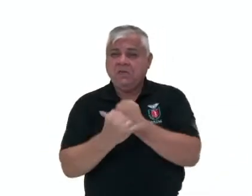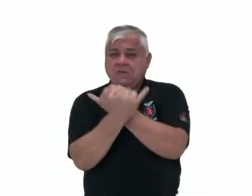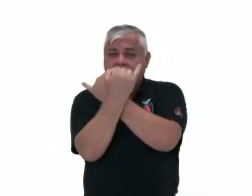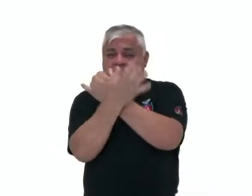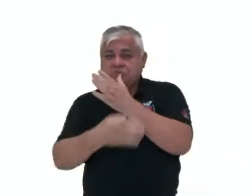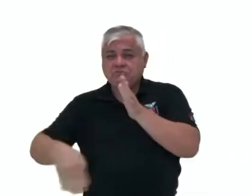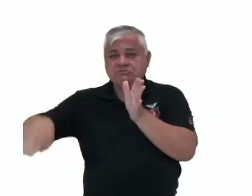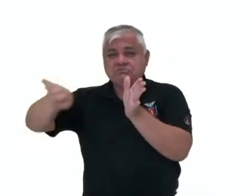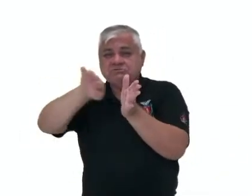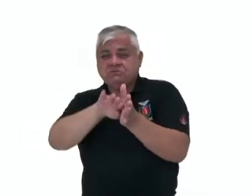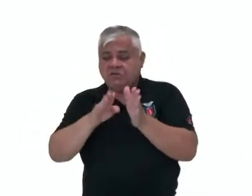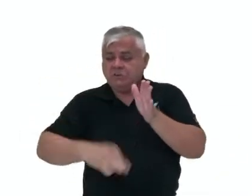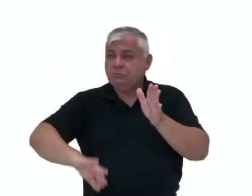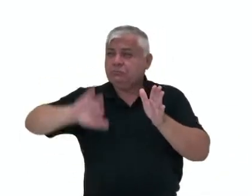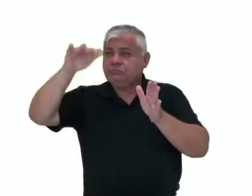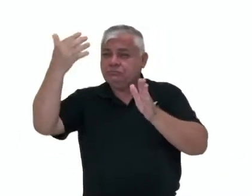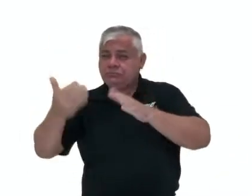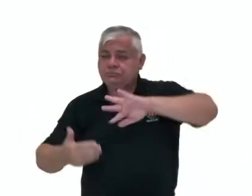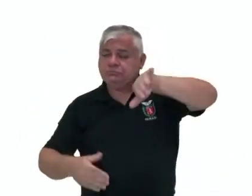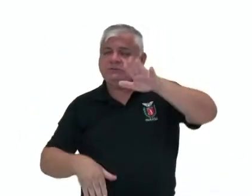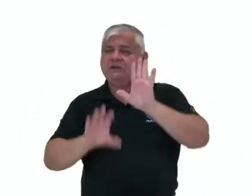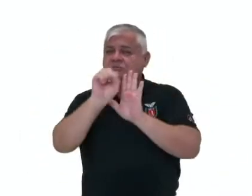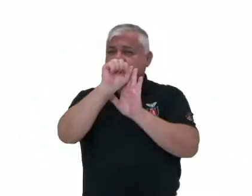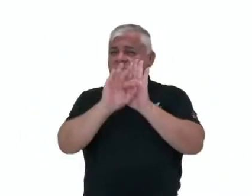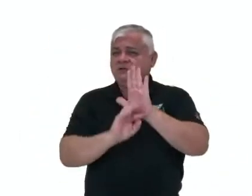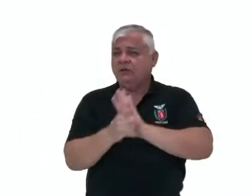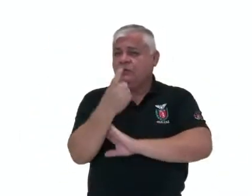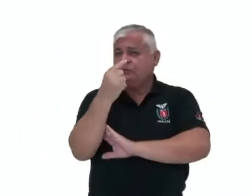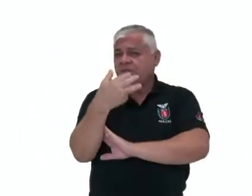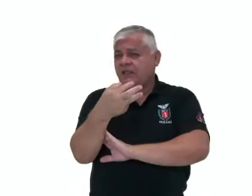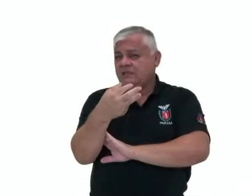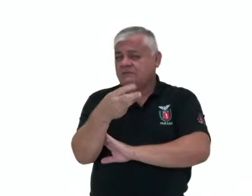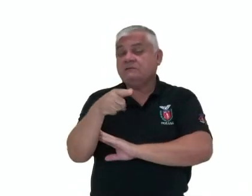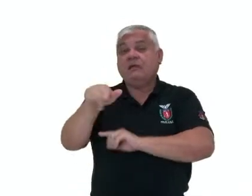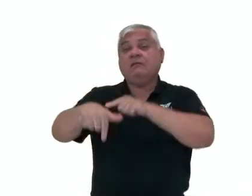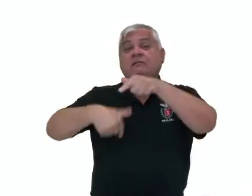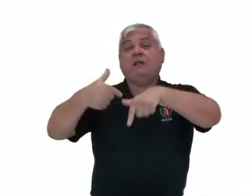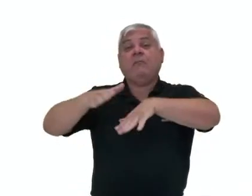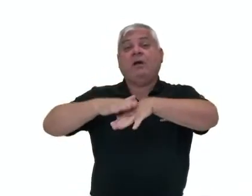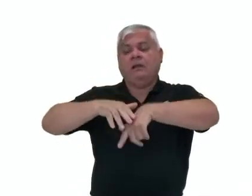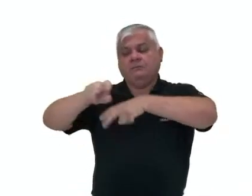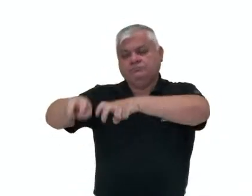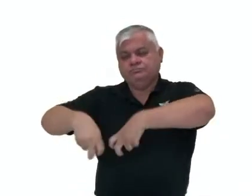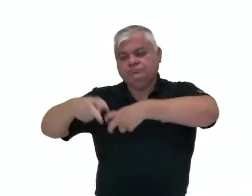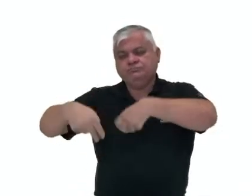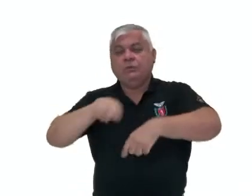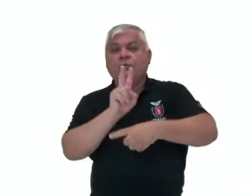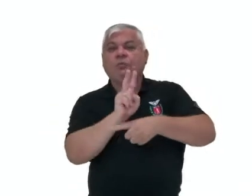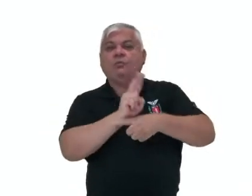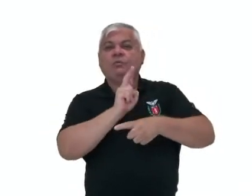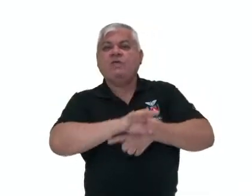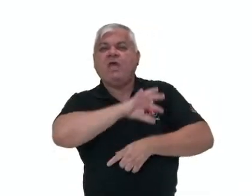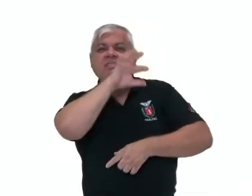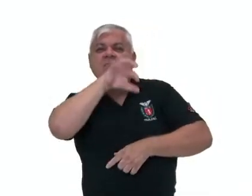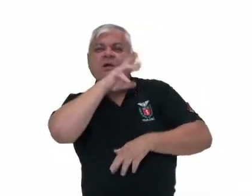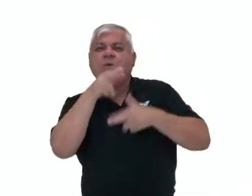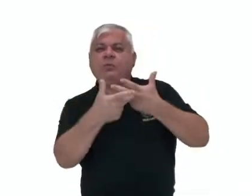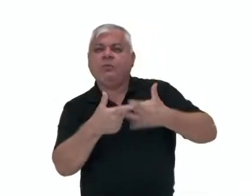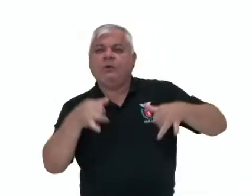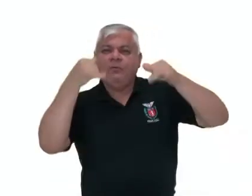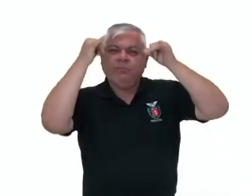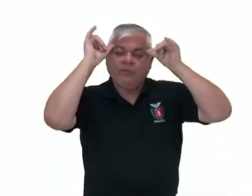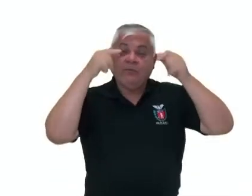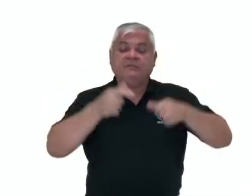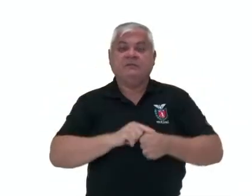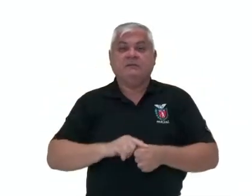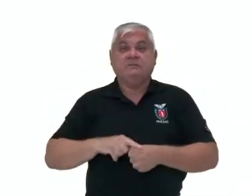por volta do século XIII. Eles praticavam agricultura e pecuária. O império se expandiu graças às